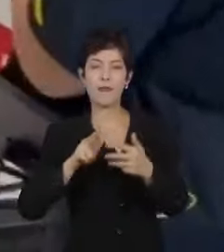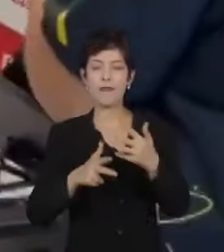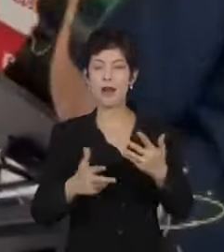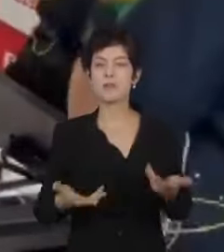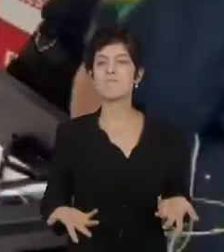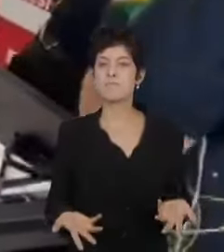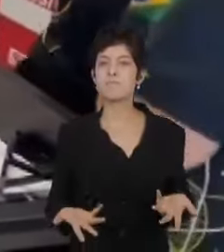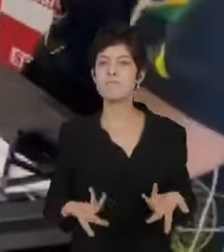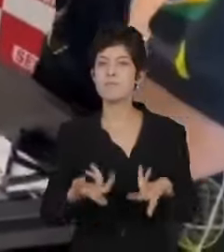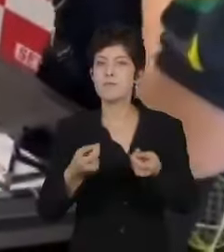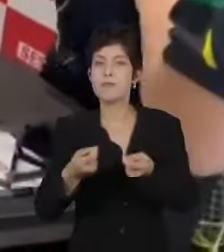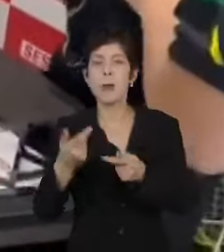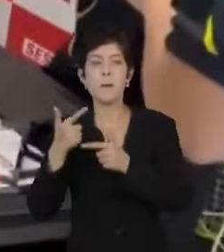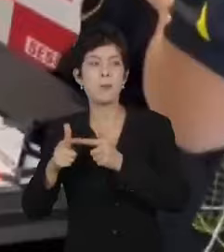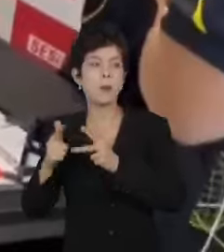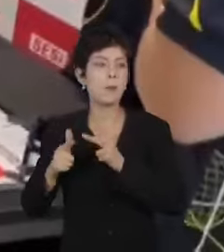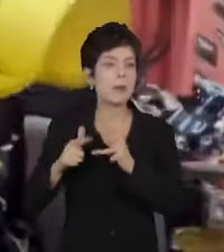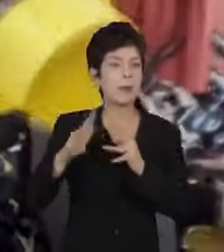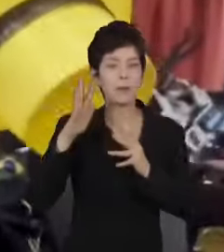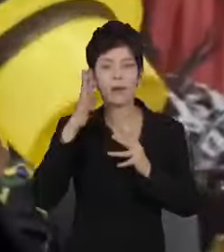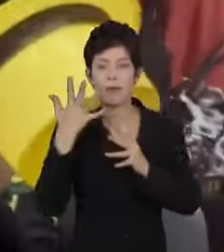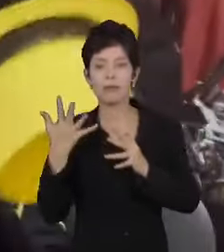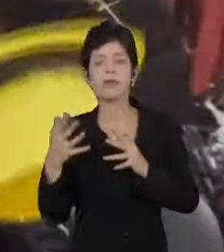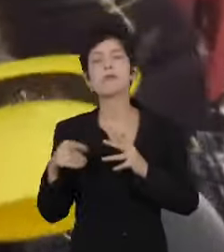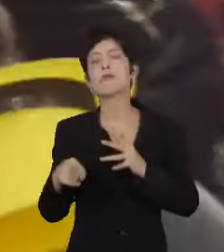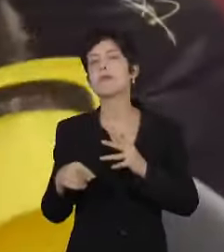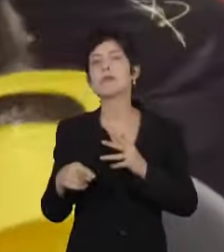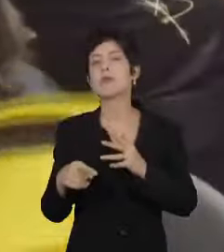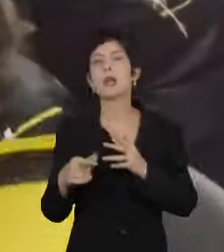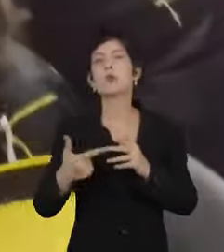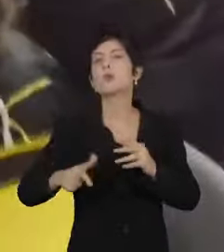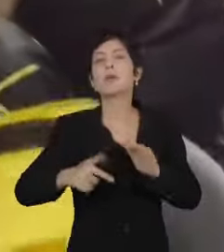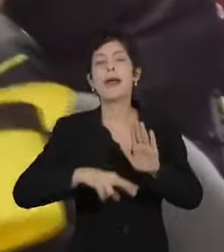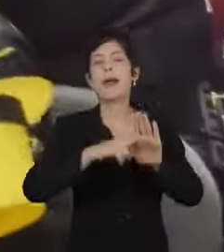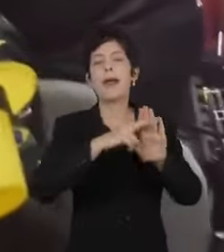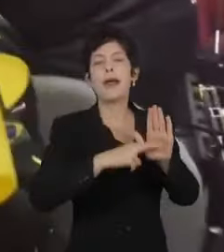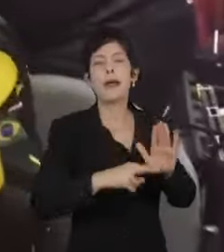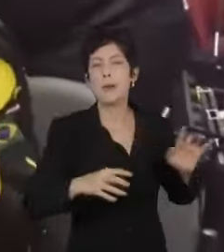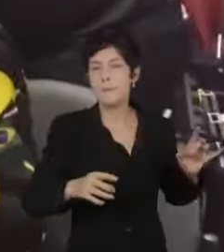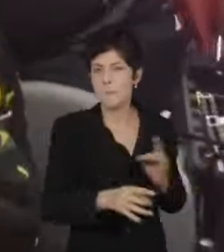incríveis, parte de resolução de problemas, né? Então, não tem uma receitinha,